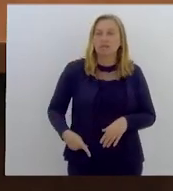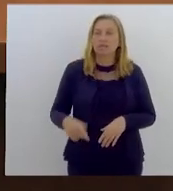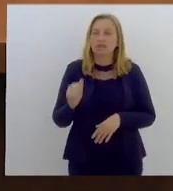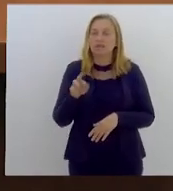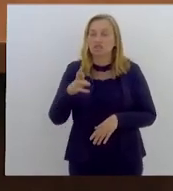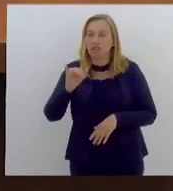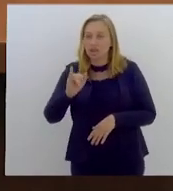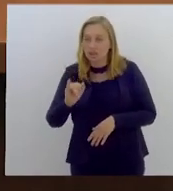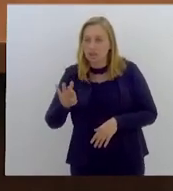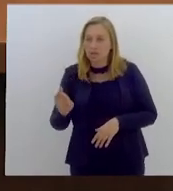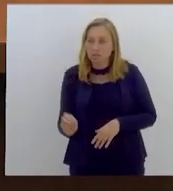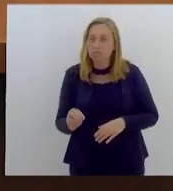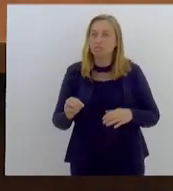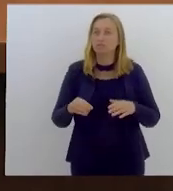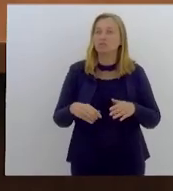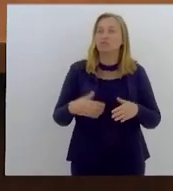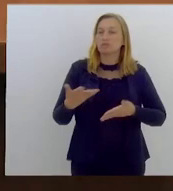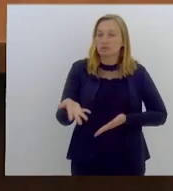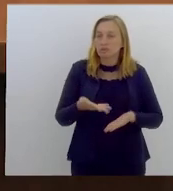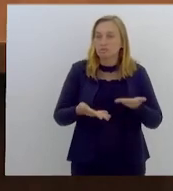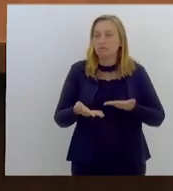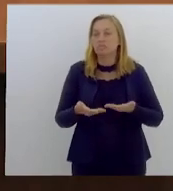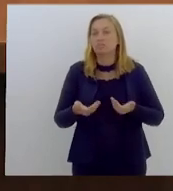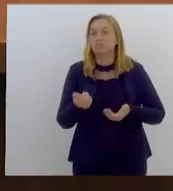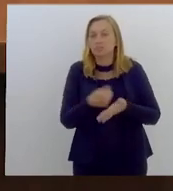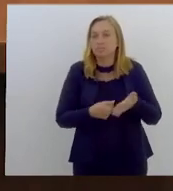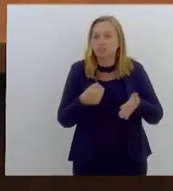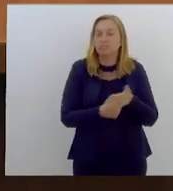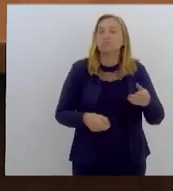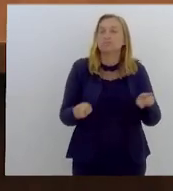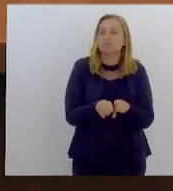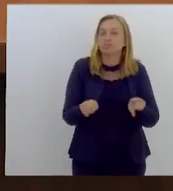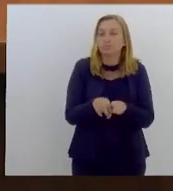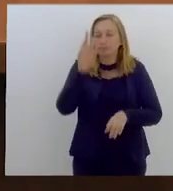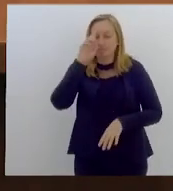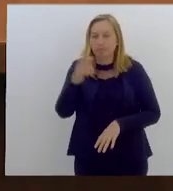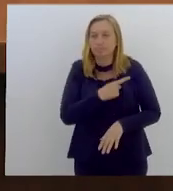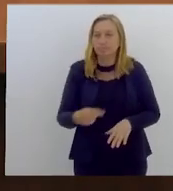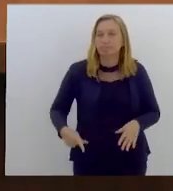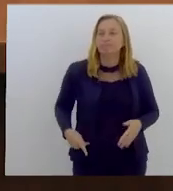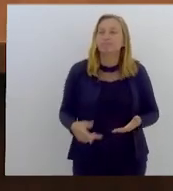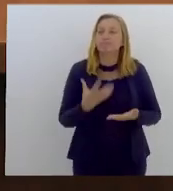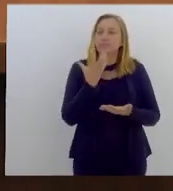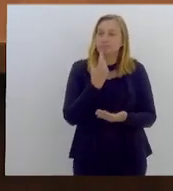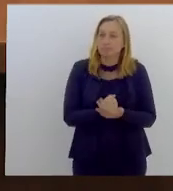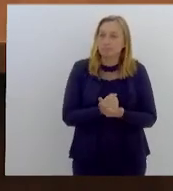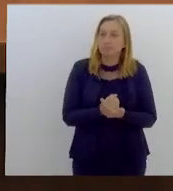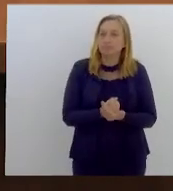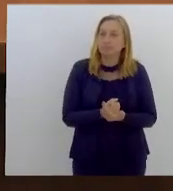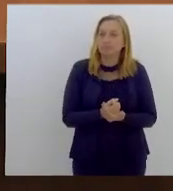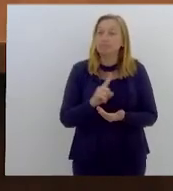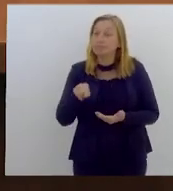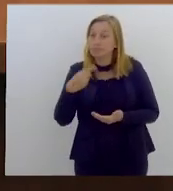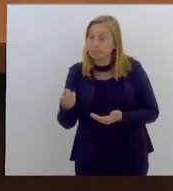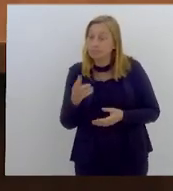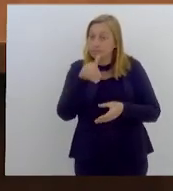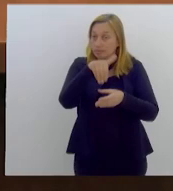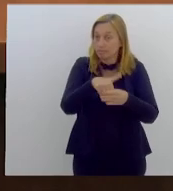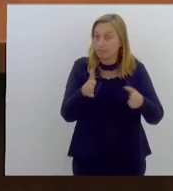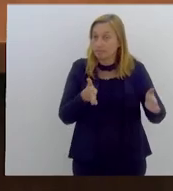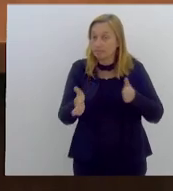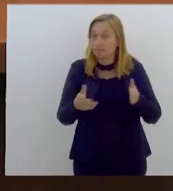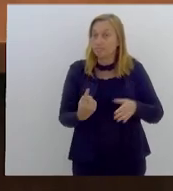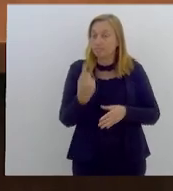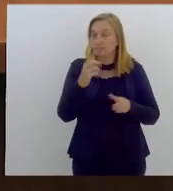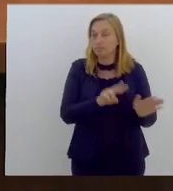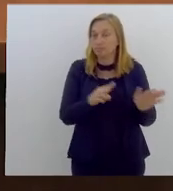um parceiraço dessa luta. E também, presidente, não posso deixar de registrar que, após a campanha, tirei uma semana de